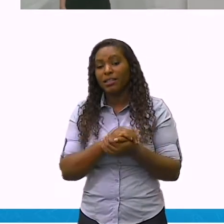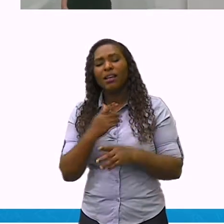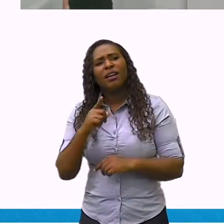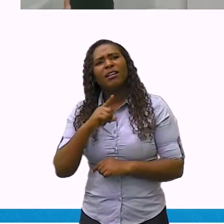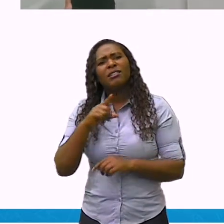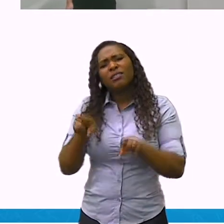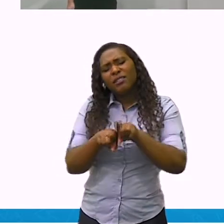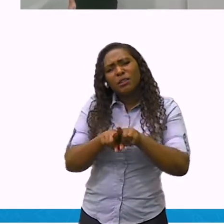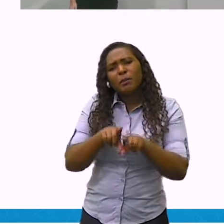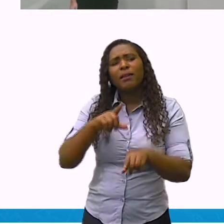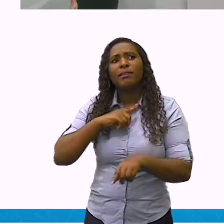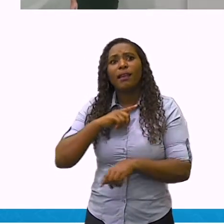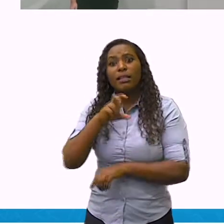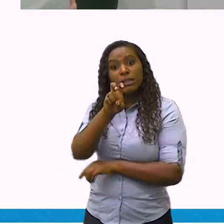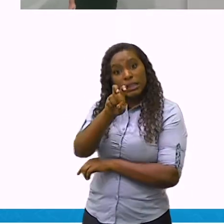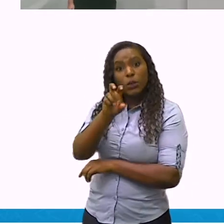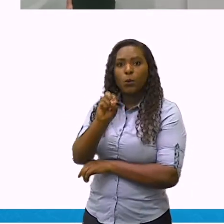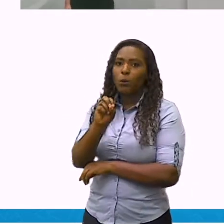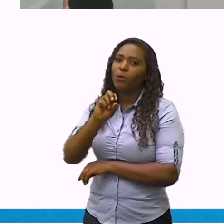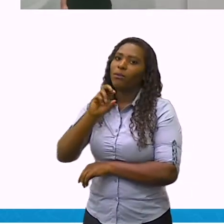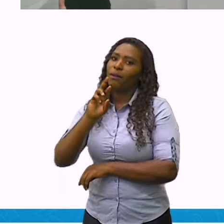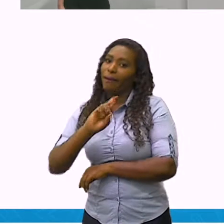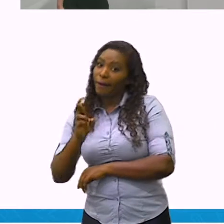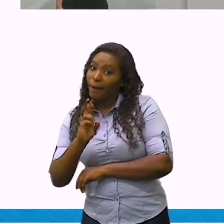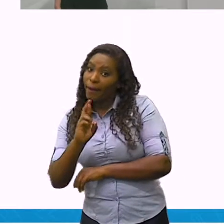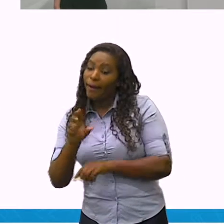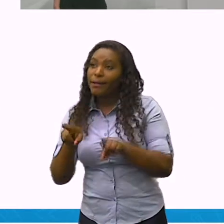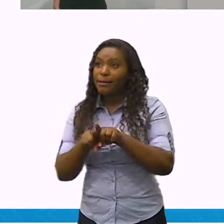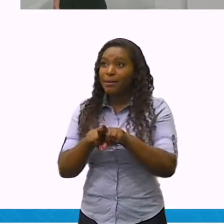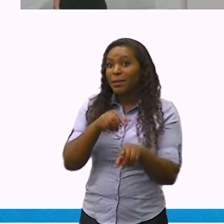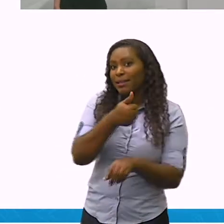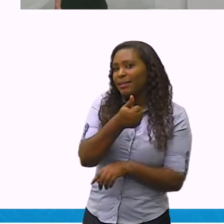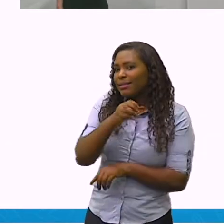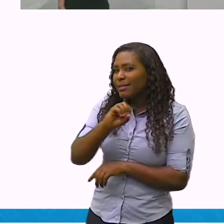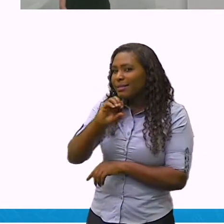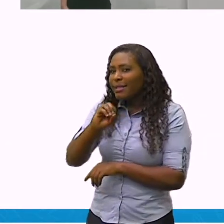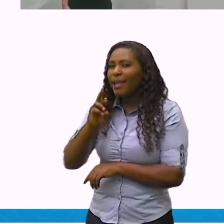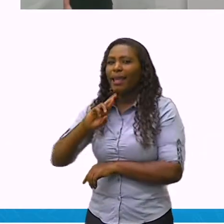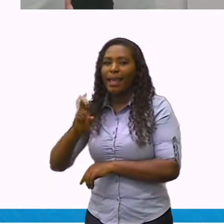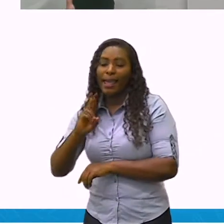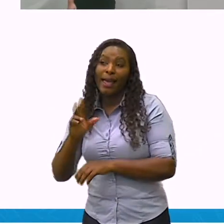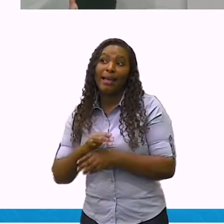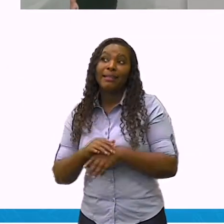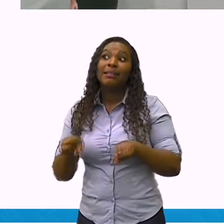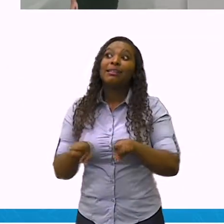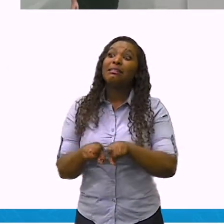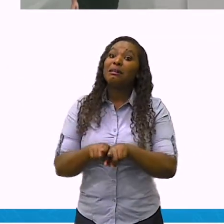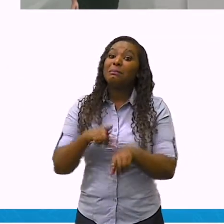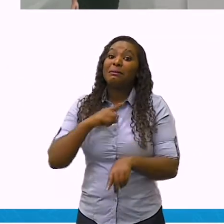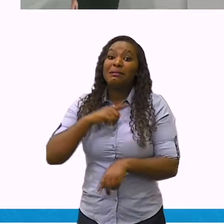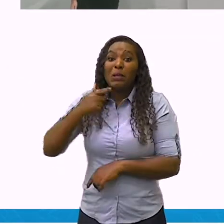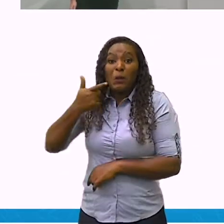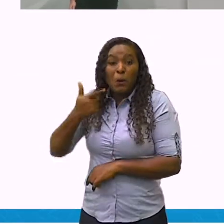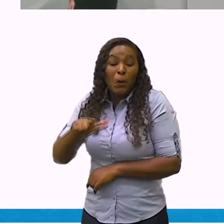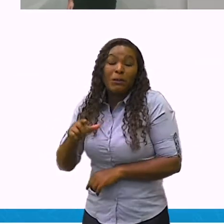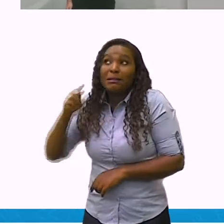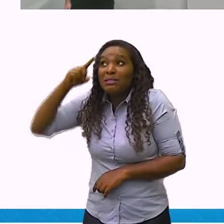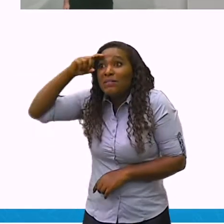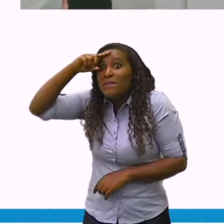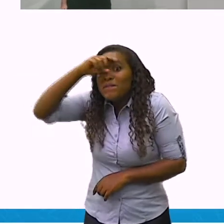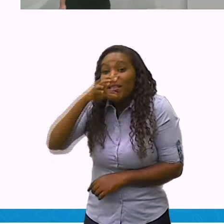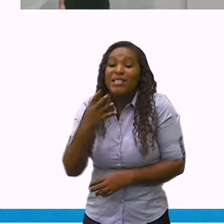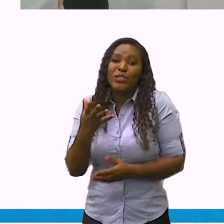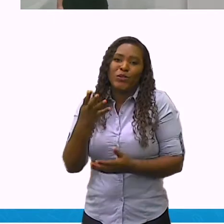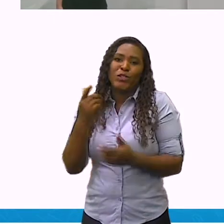R$50, a de R$100 e tem uma que está muito difícil de nós conhecermos ou até pegarmos, que é a